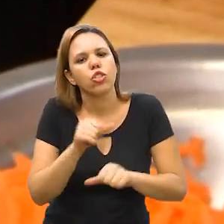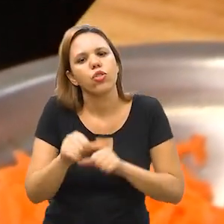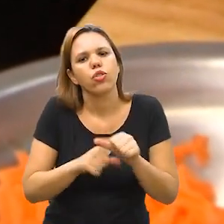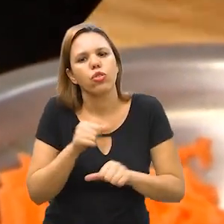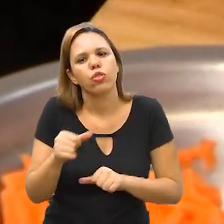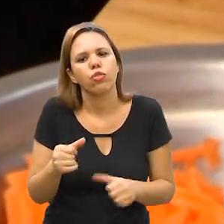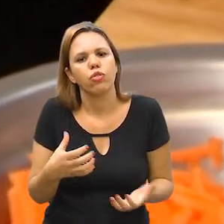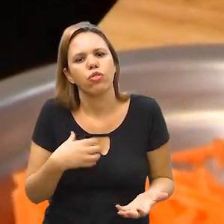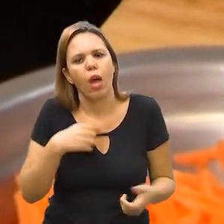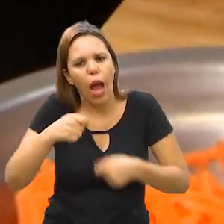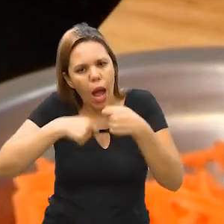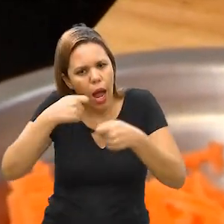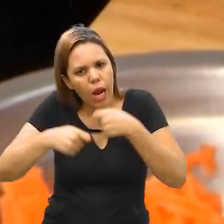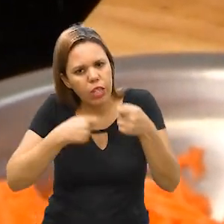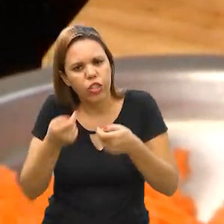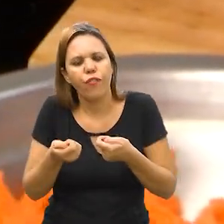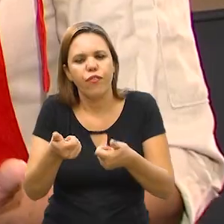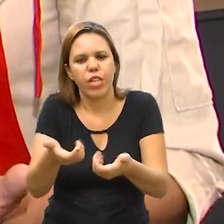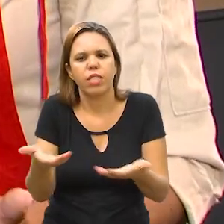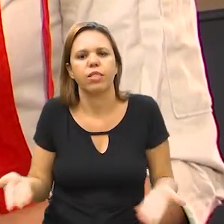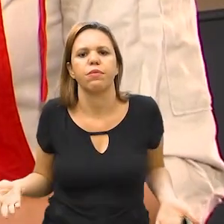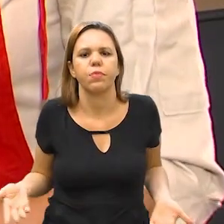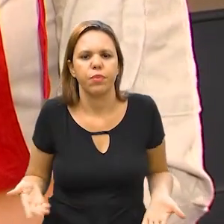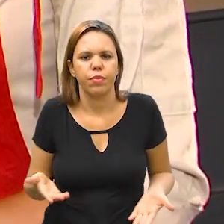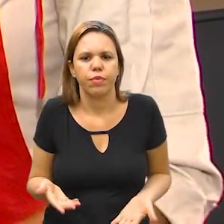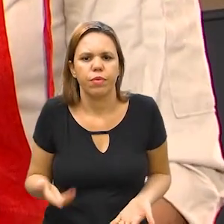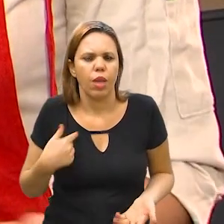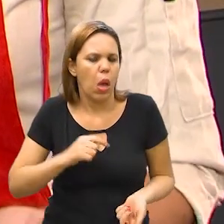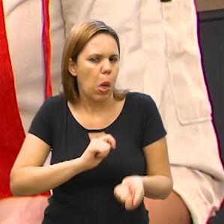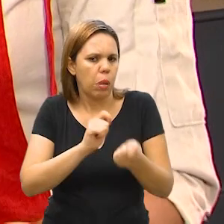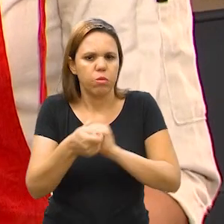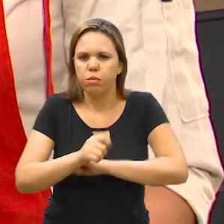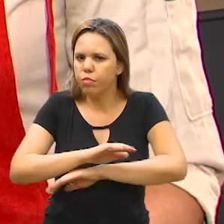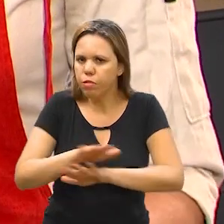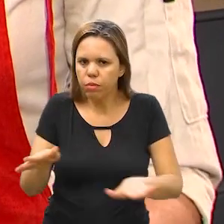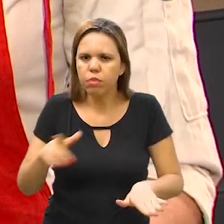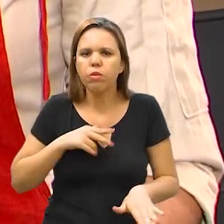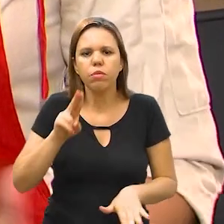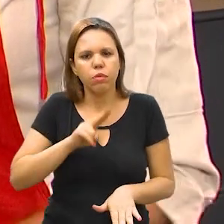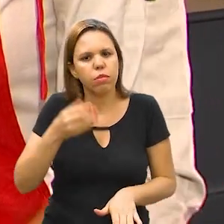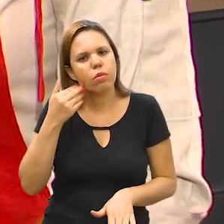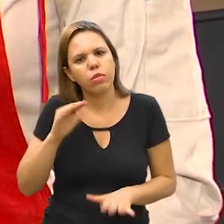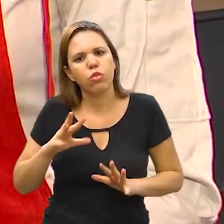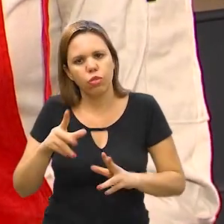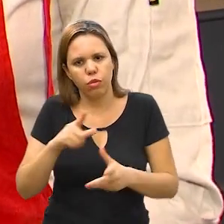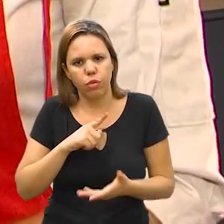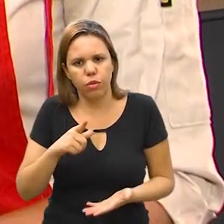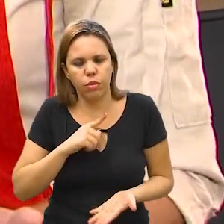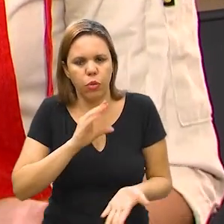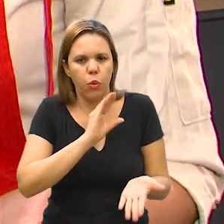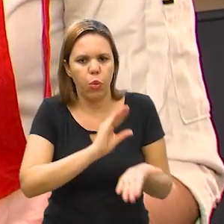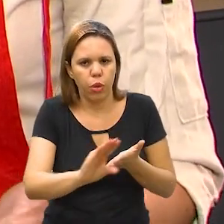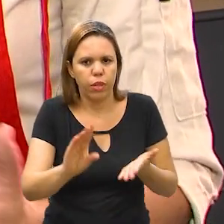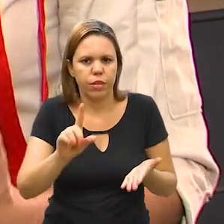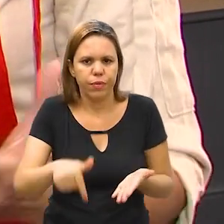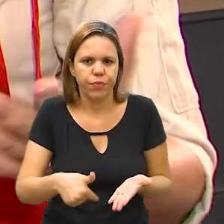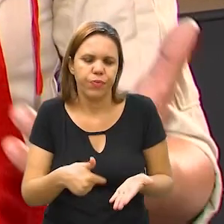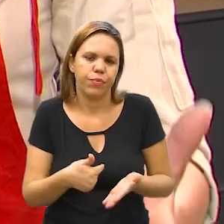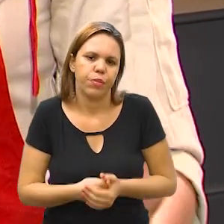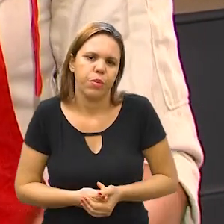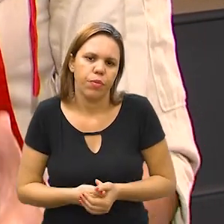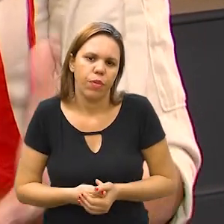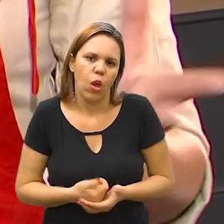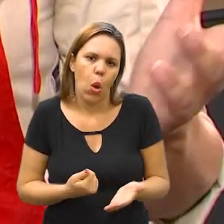reformatou o tipo de alimentação oferecida. A princípio eu não adaptei nada, porque eu utilizei tudo que eu já tinha. O meu investimento inicial foi mais